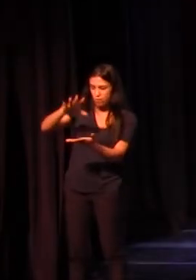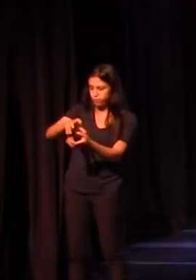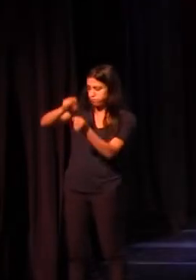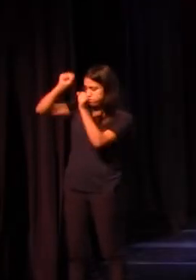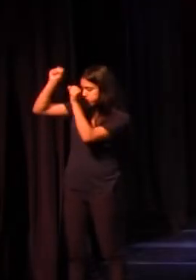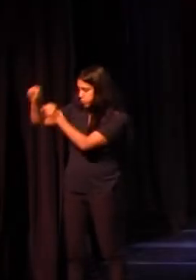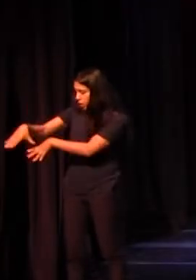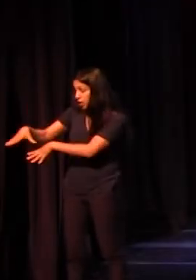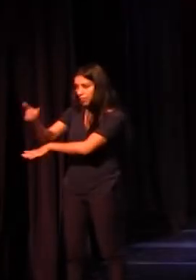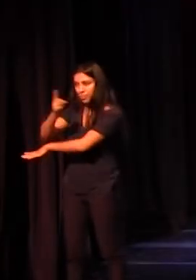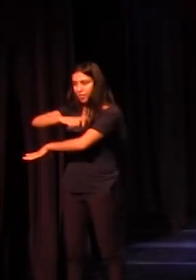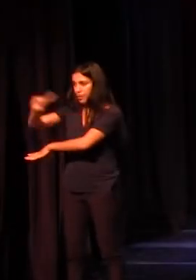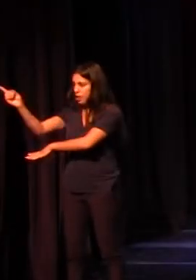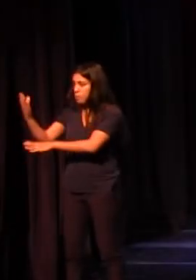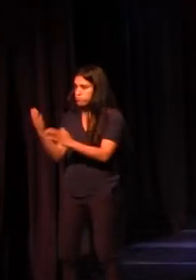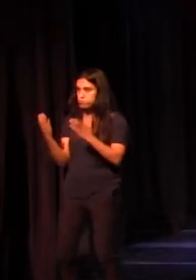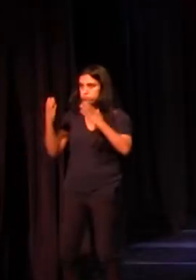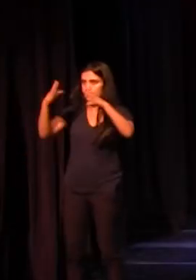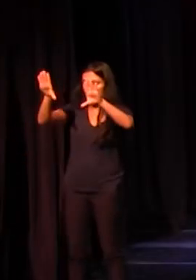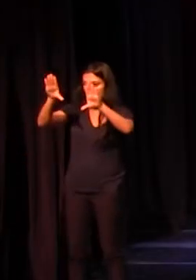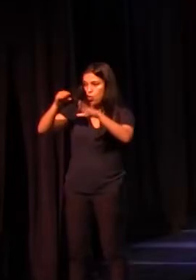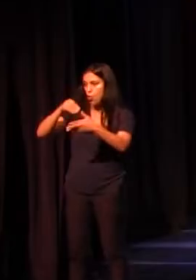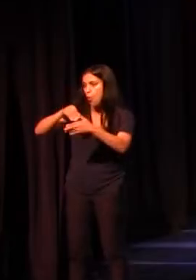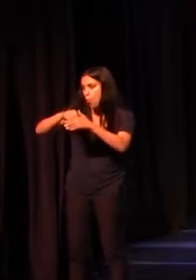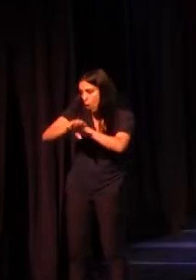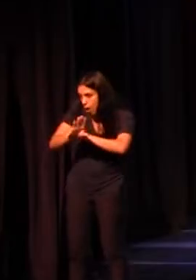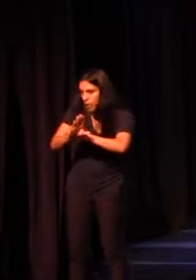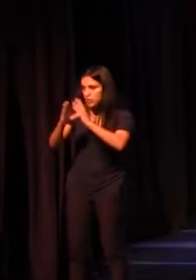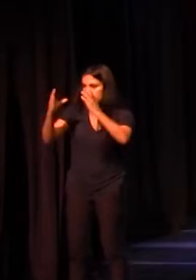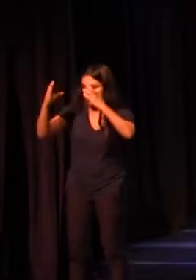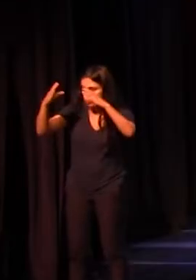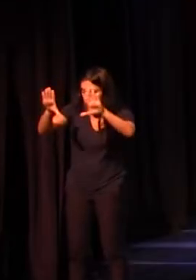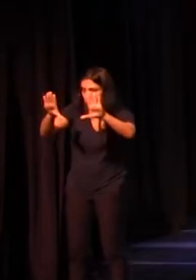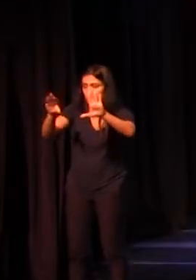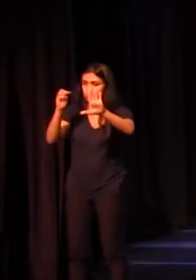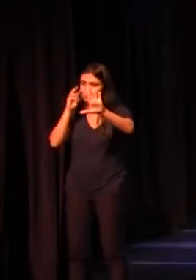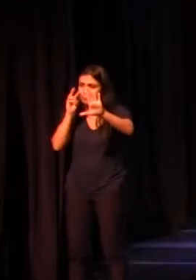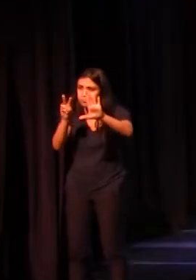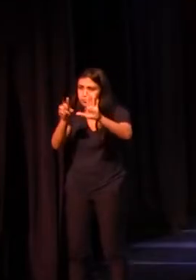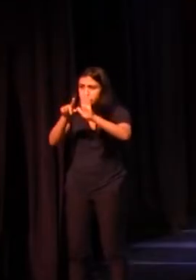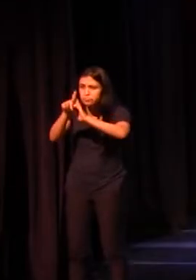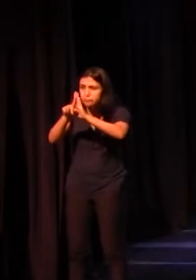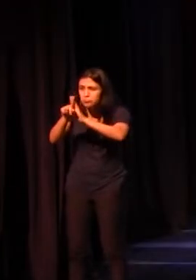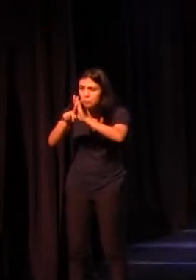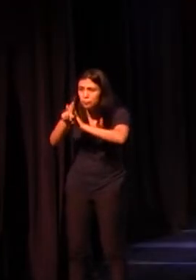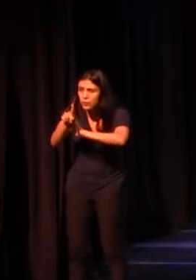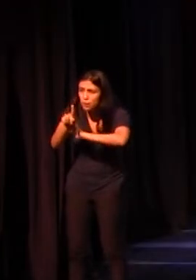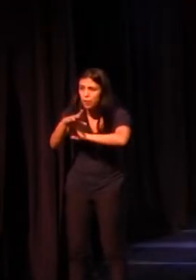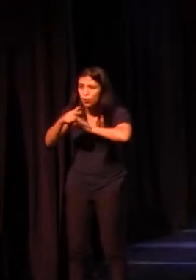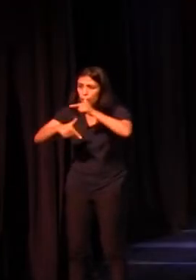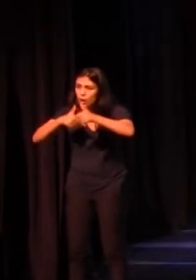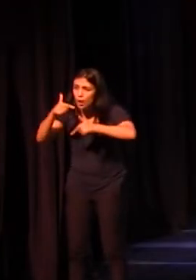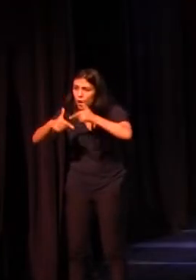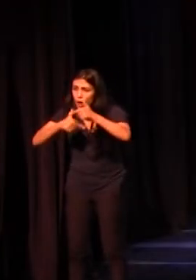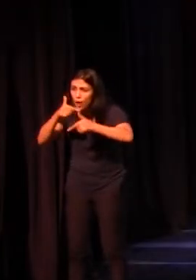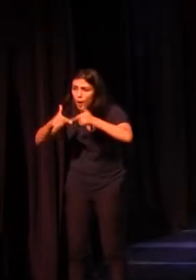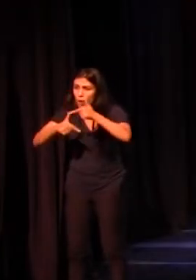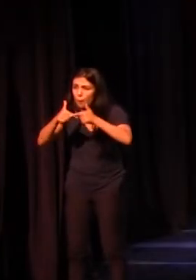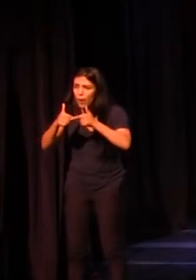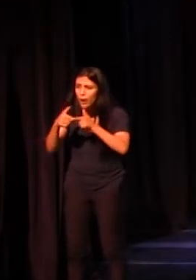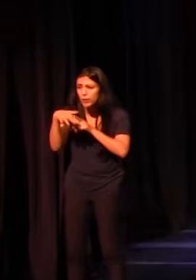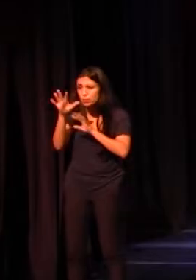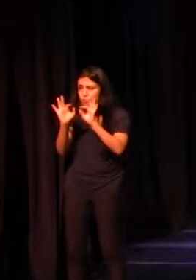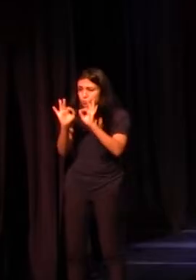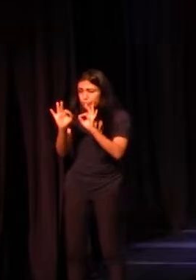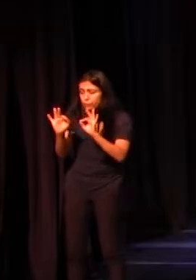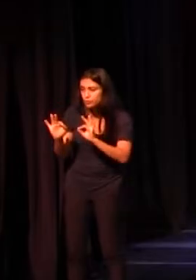lata do lixo. Então, o que a gente faz é olhar para a continuidade desse trabalho, tá? Outra coisa que esse currículo traz é